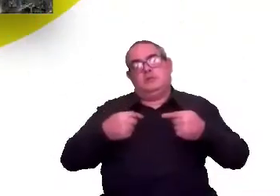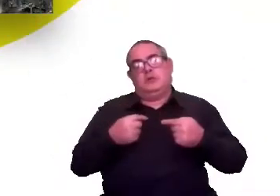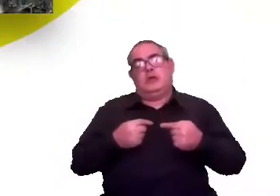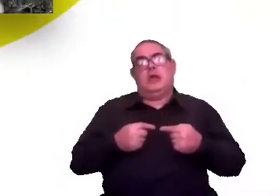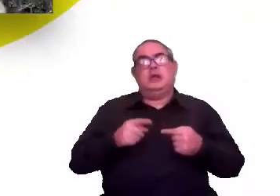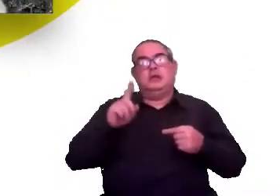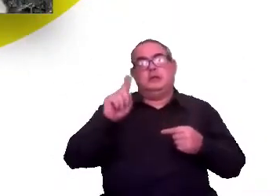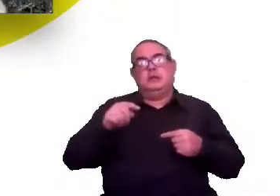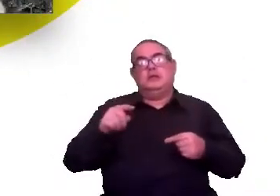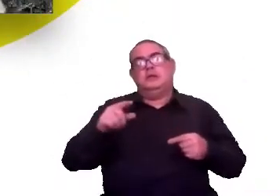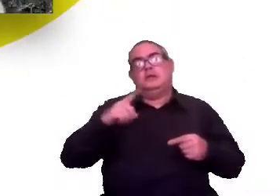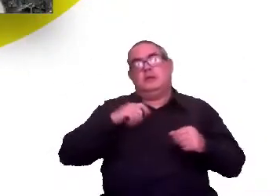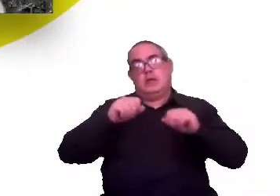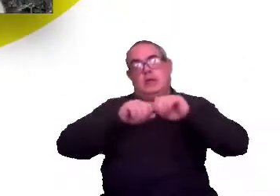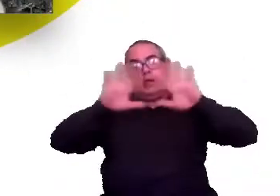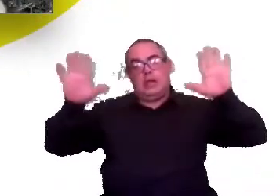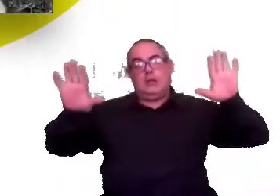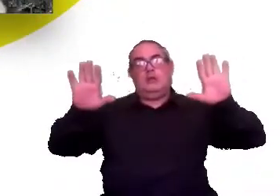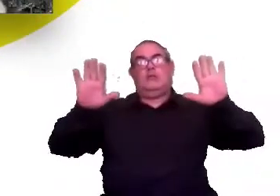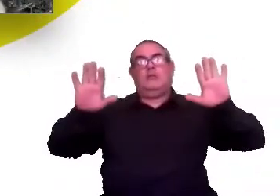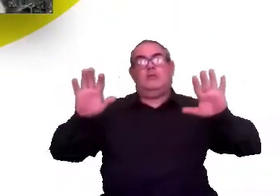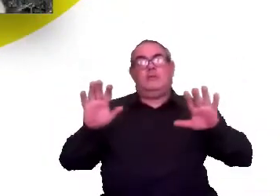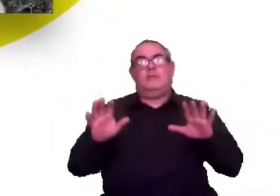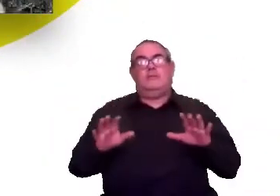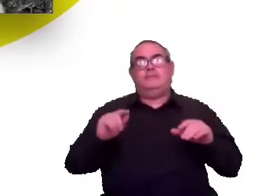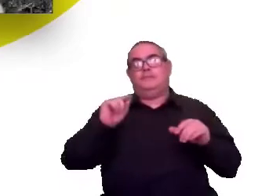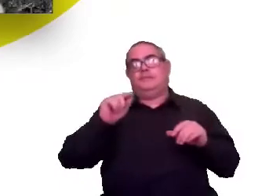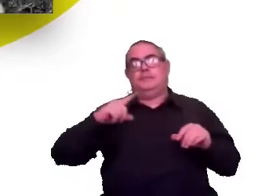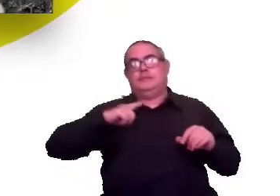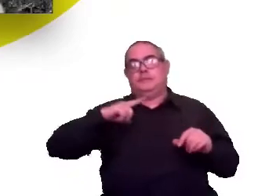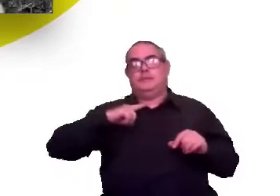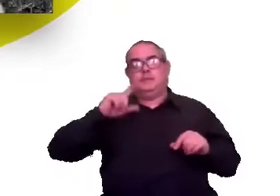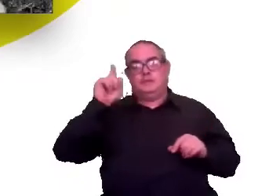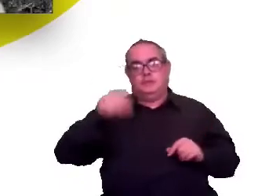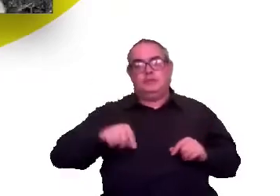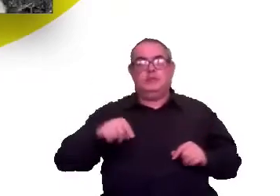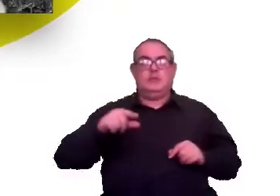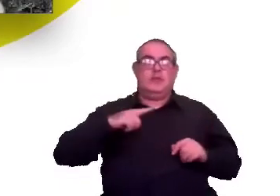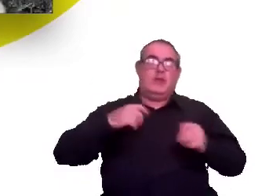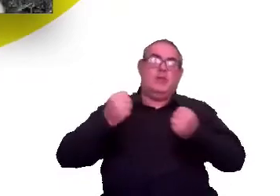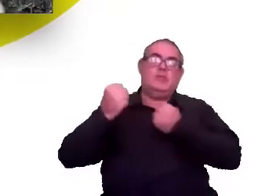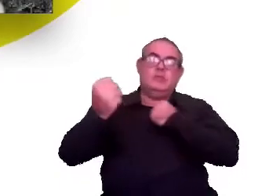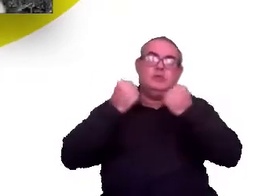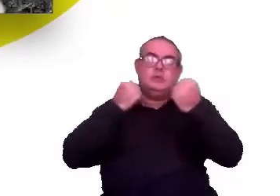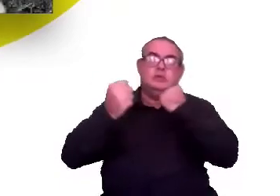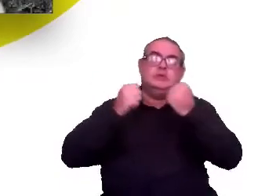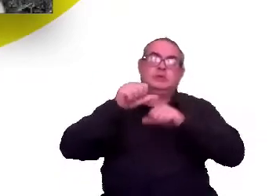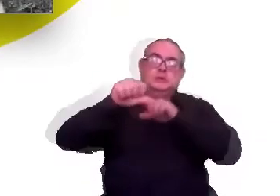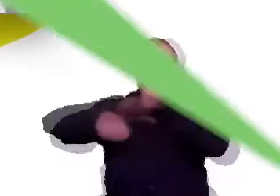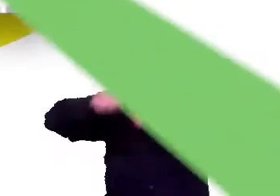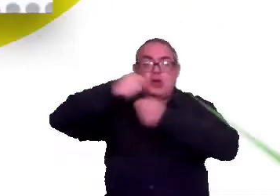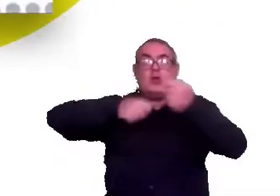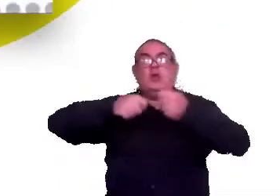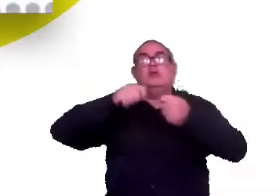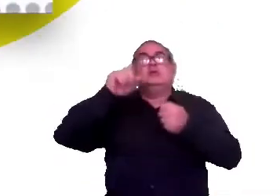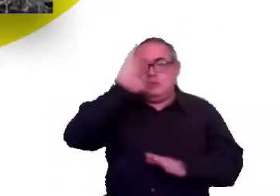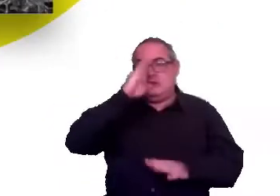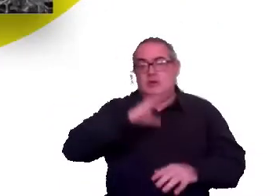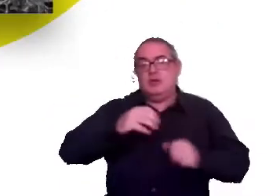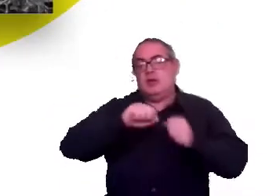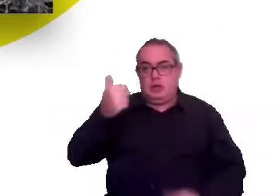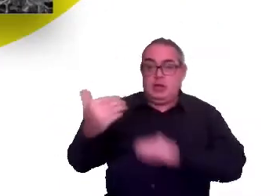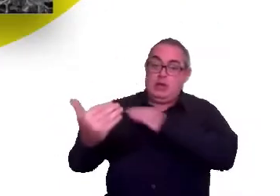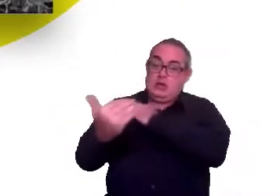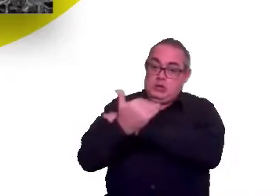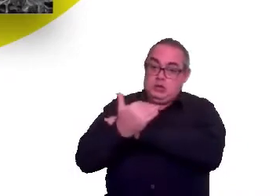visão muito clara de que a gente tem que ser um motor de transformação para os negócios e para a sociedade.